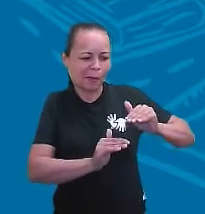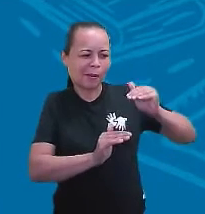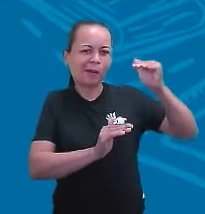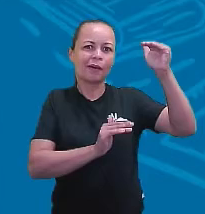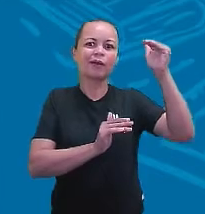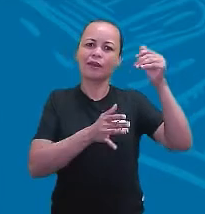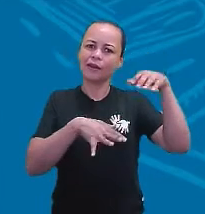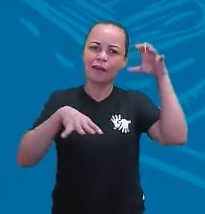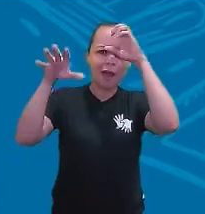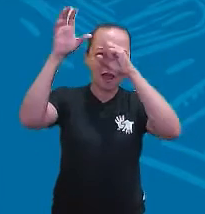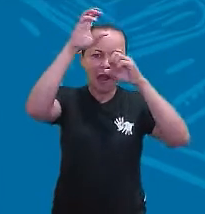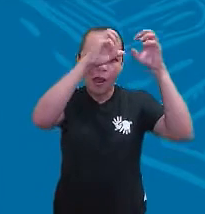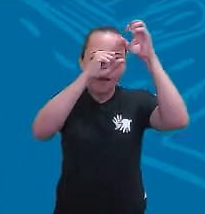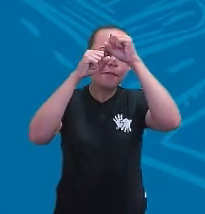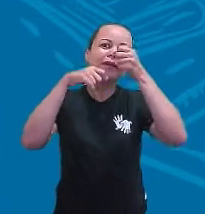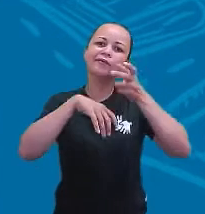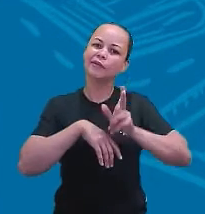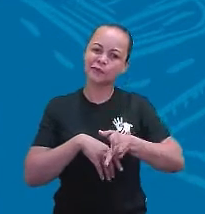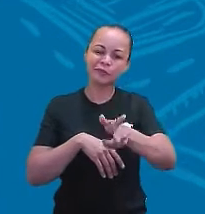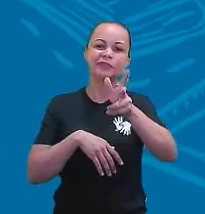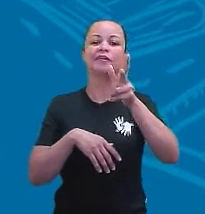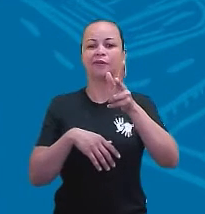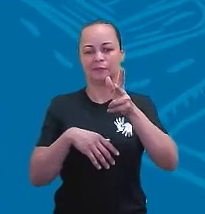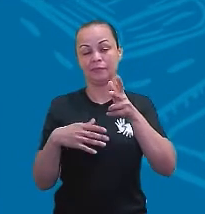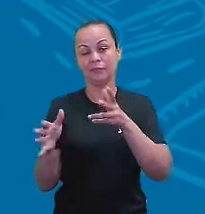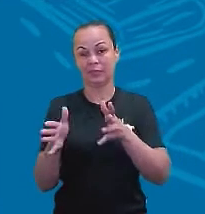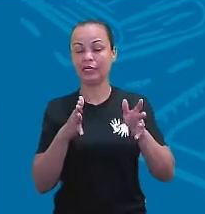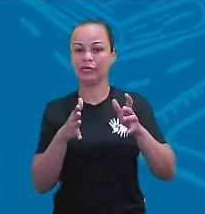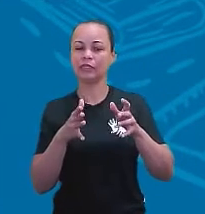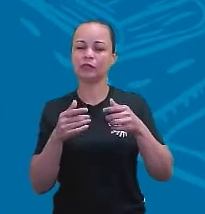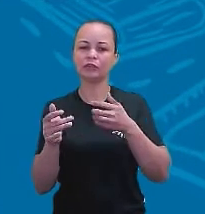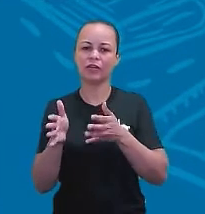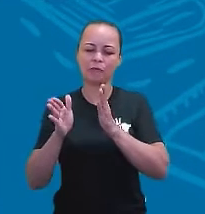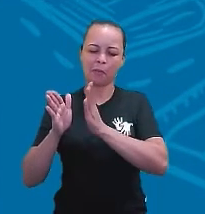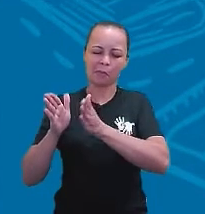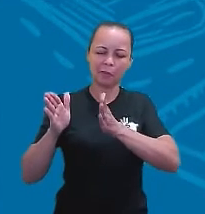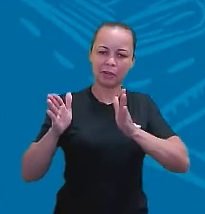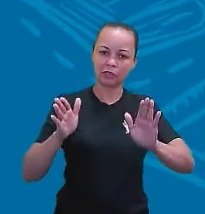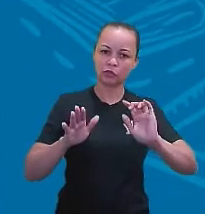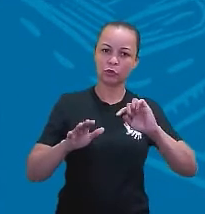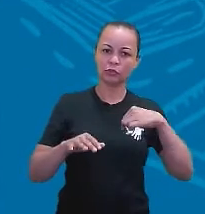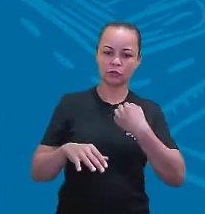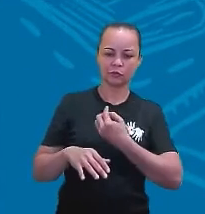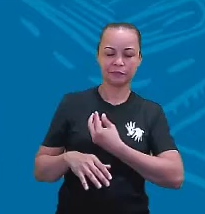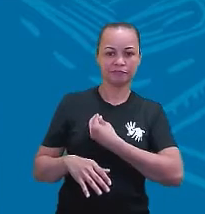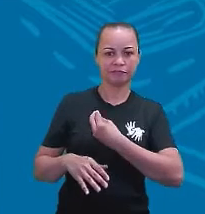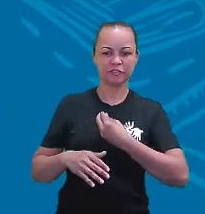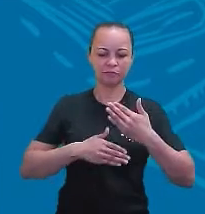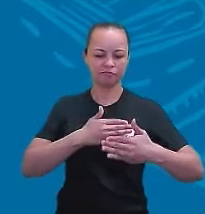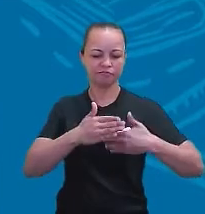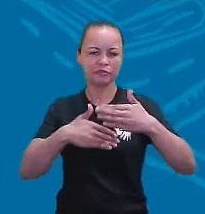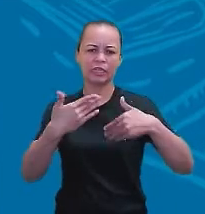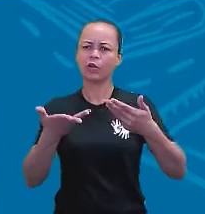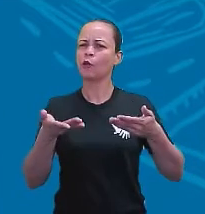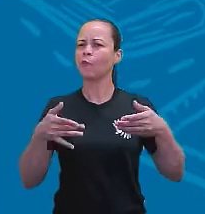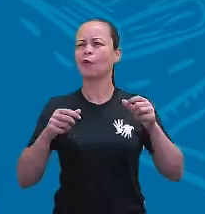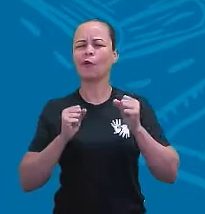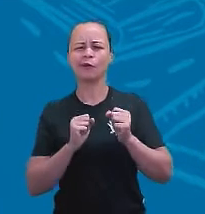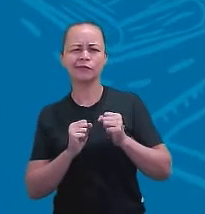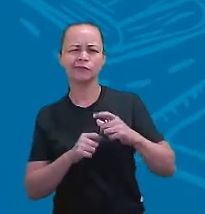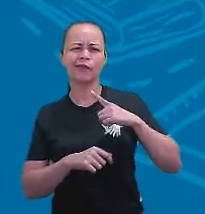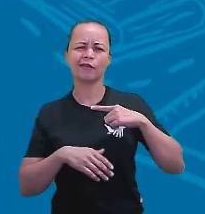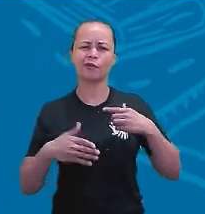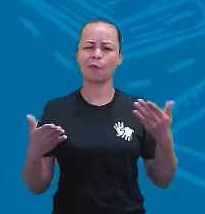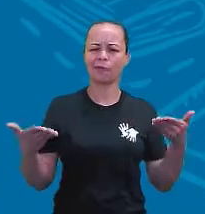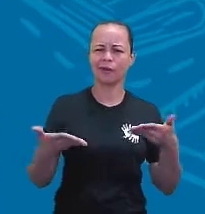morre com ele. É assim que ele funciona. Ele serve para todas as etapas de nossa vida, porque ele tanto pode vir no presente, quanto